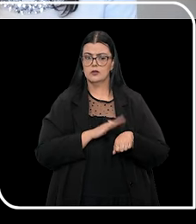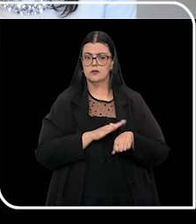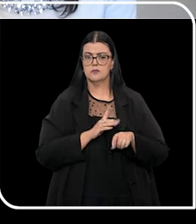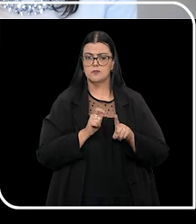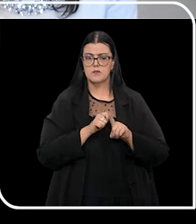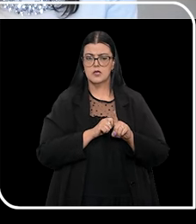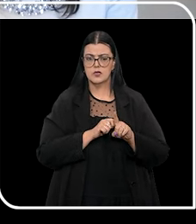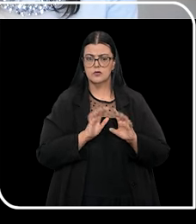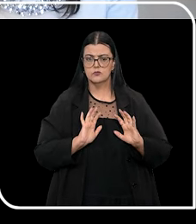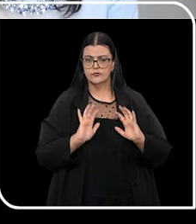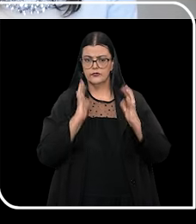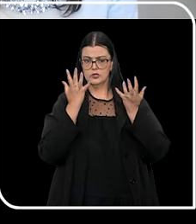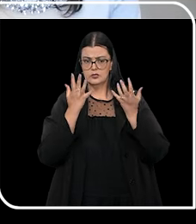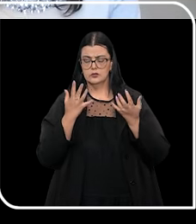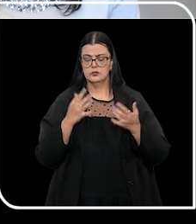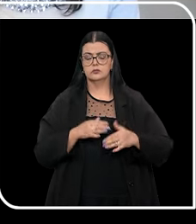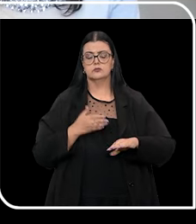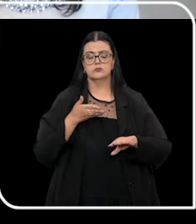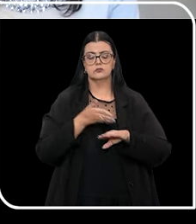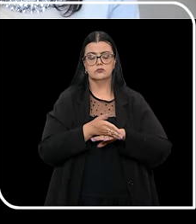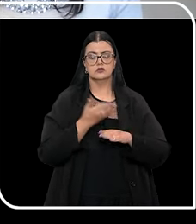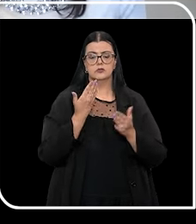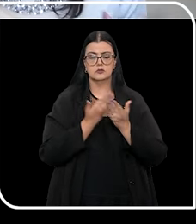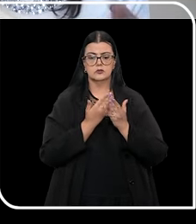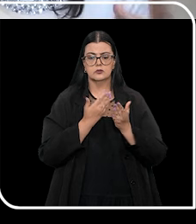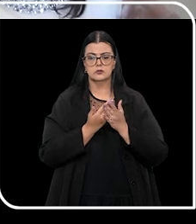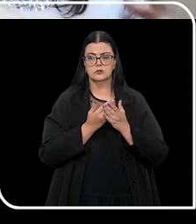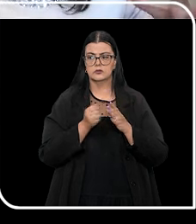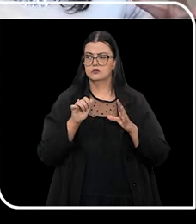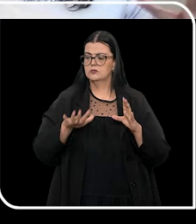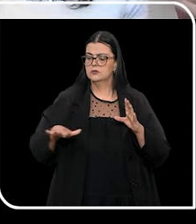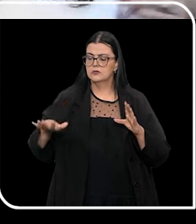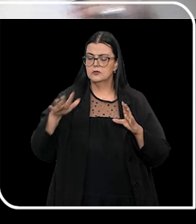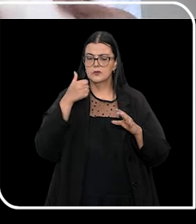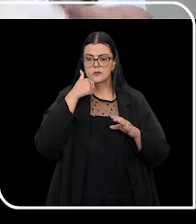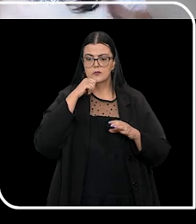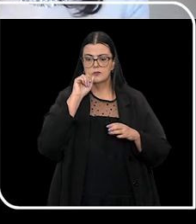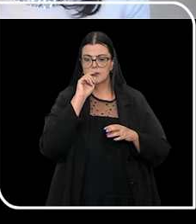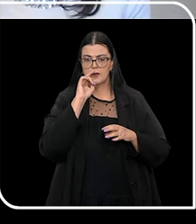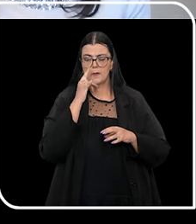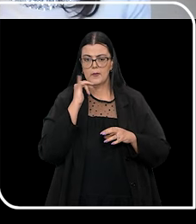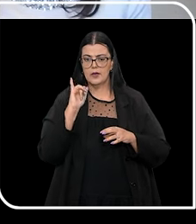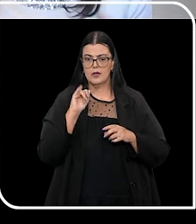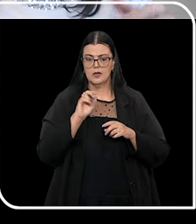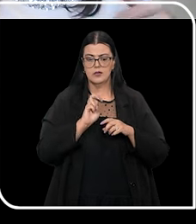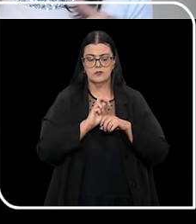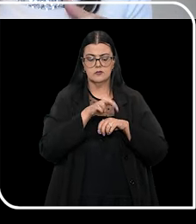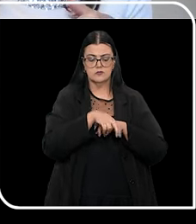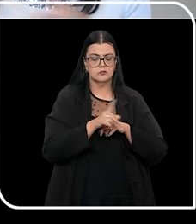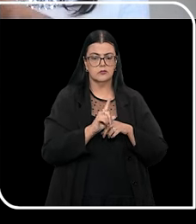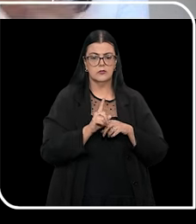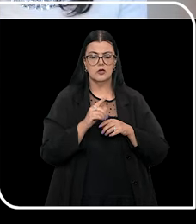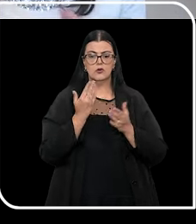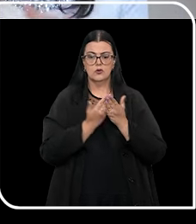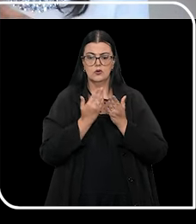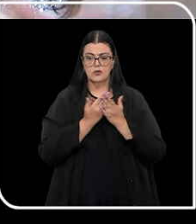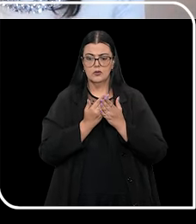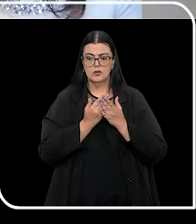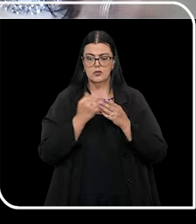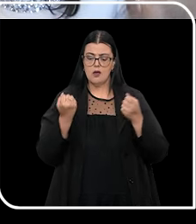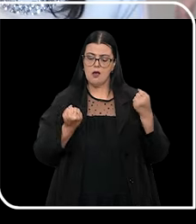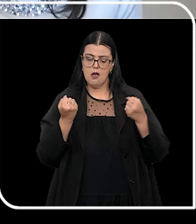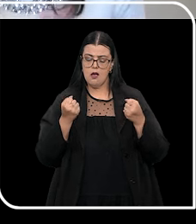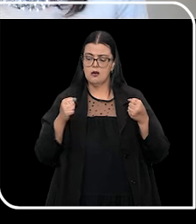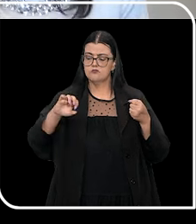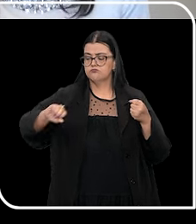mês a gente foi para uma festinha da escola que tava a maioria dos pais a escola a gente não desce para pegar as crianças elas estudam num lugar que eu